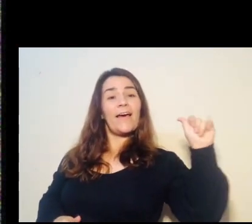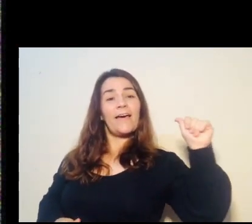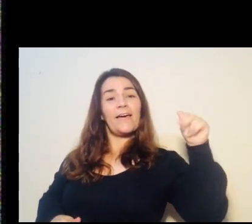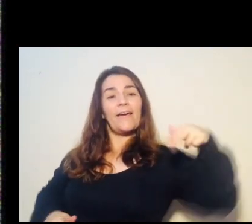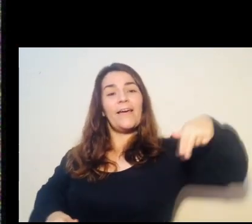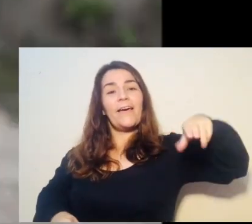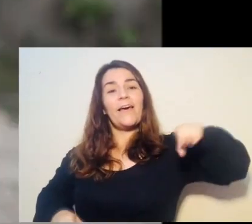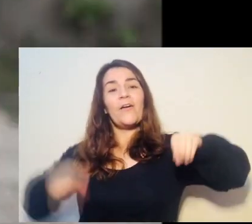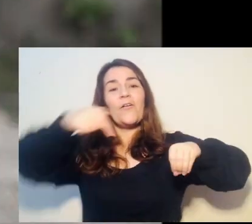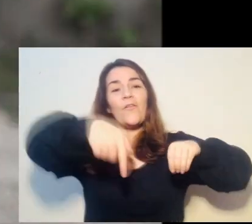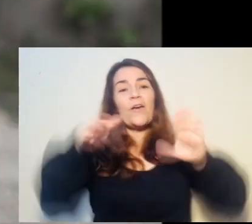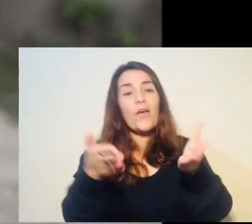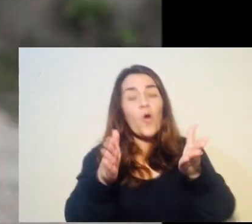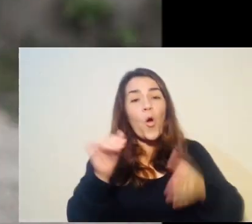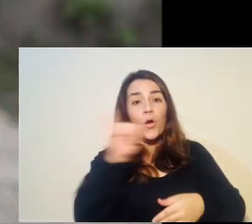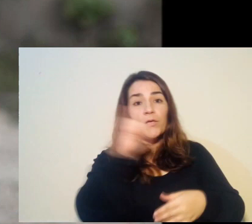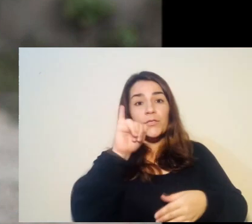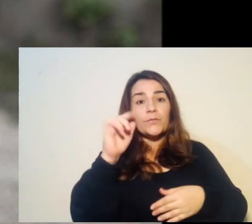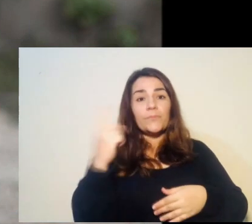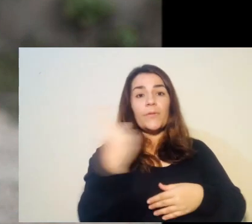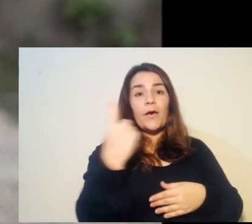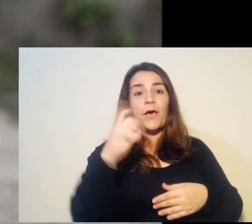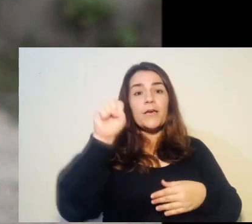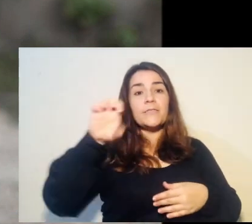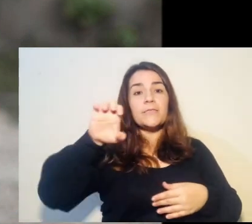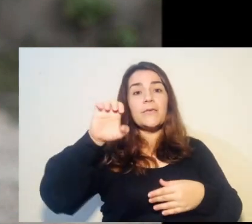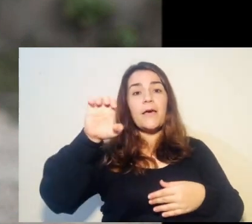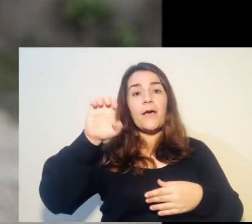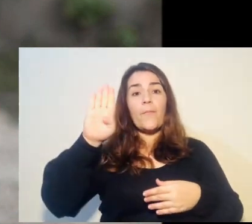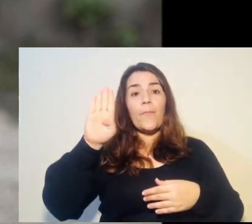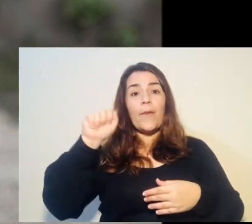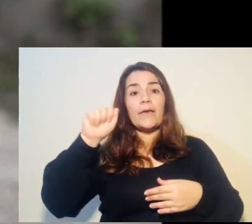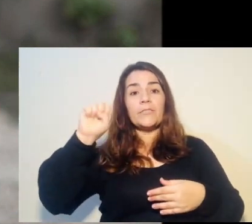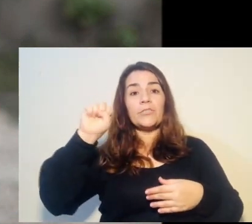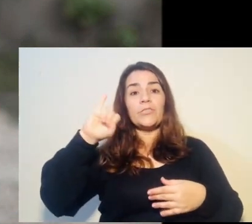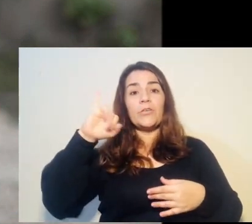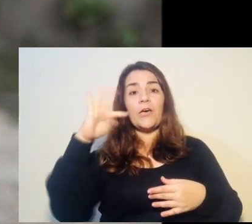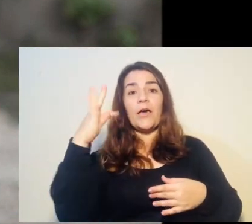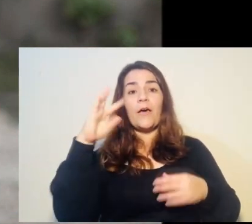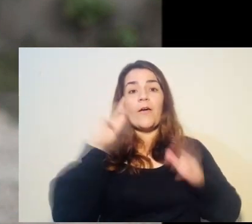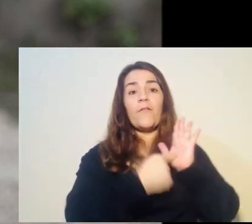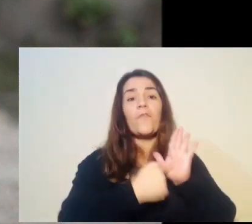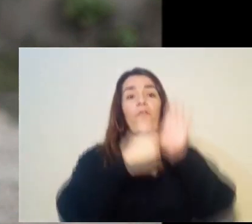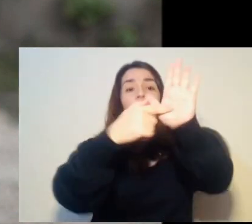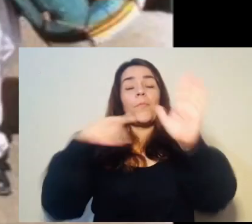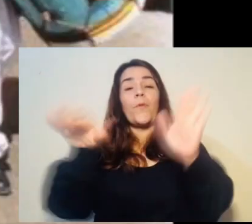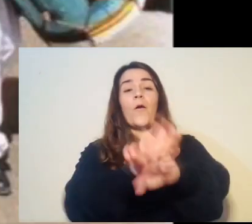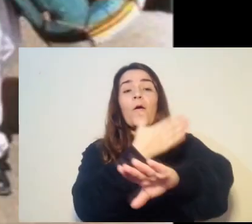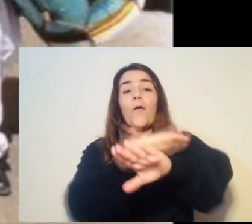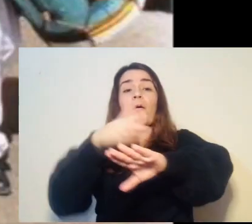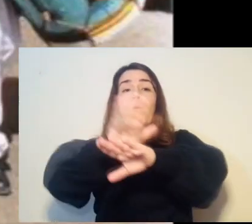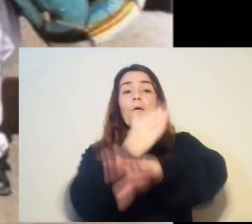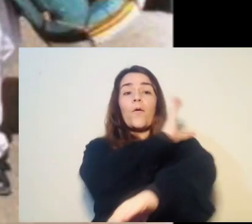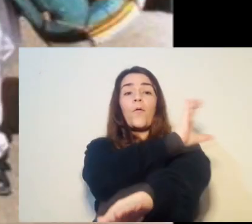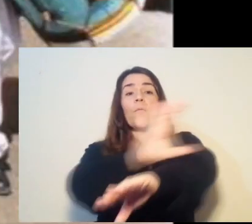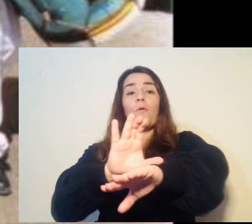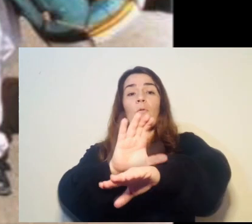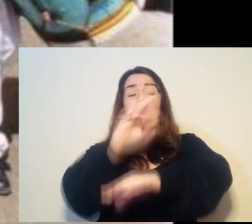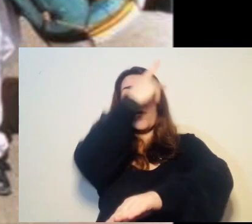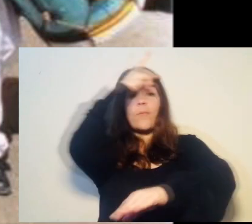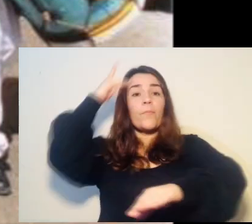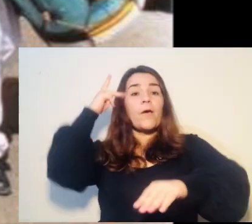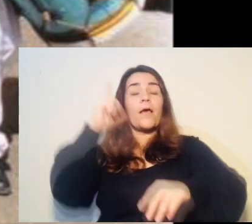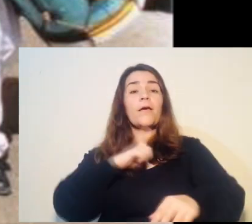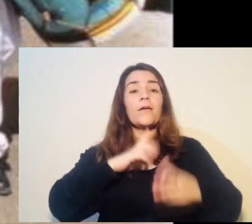Atualmente, Sebastião Biano, um dos irmãos, é o mestre que toca essa banda. Na cultura